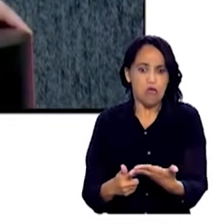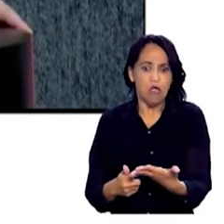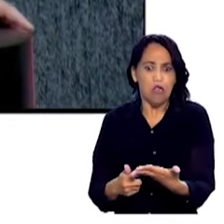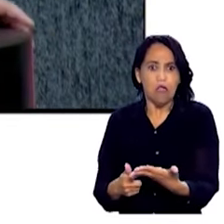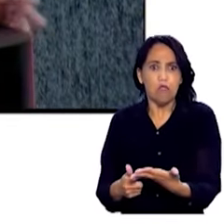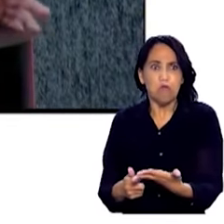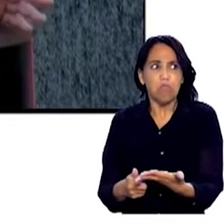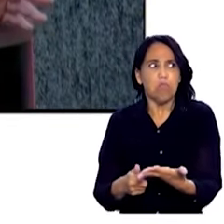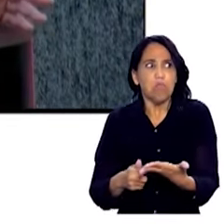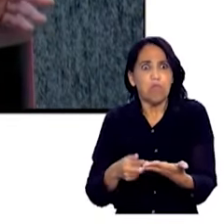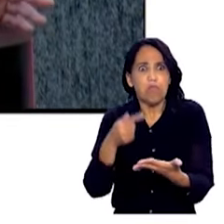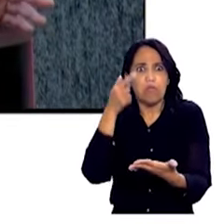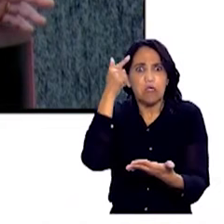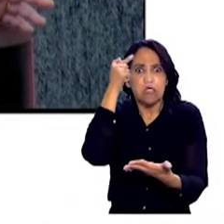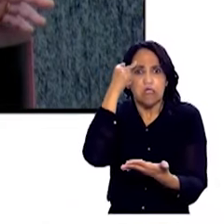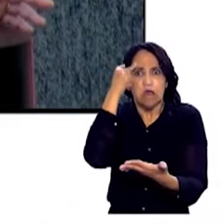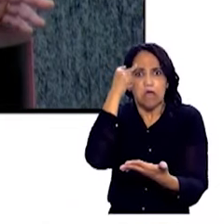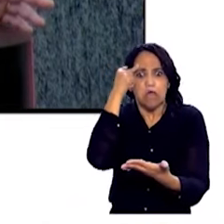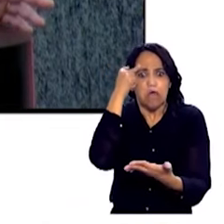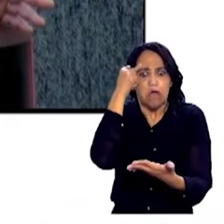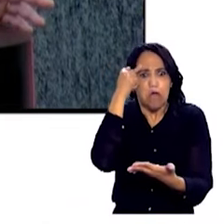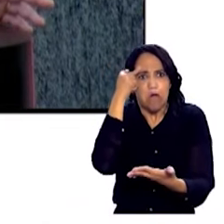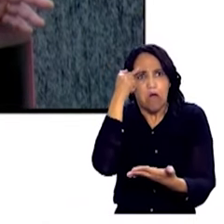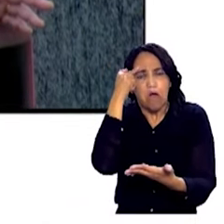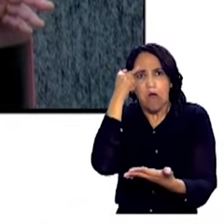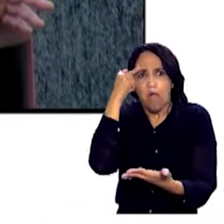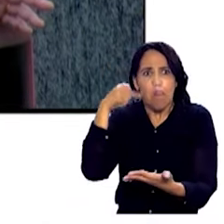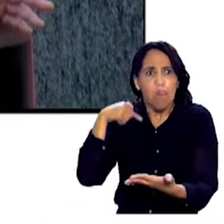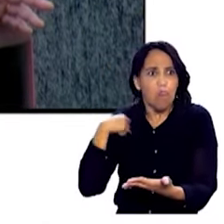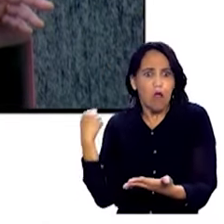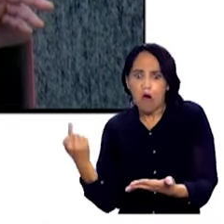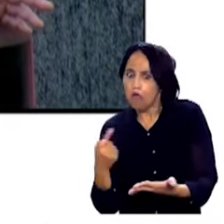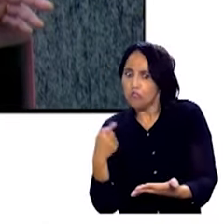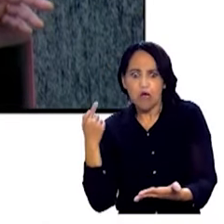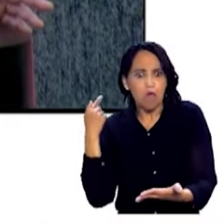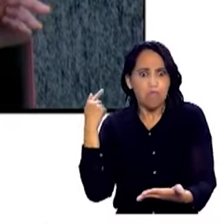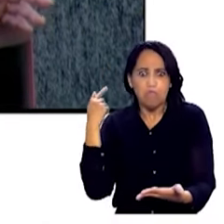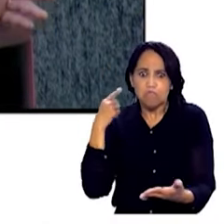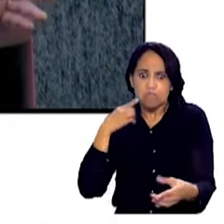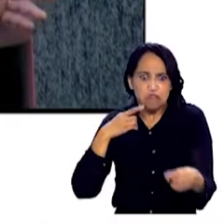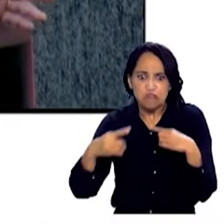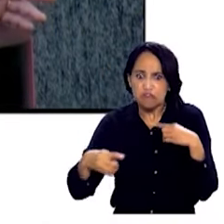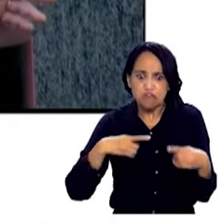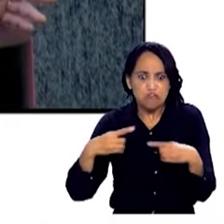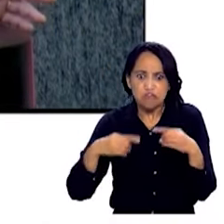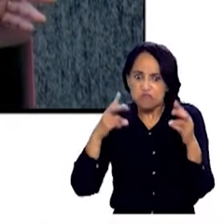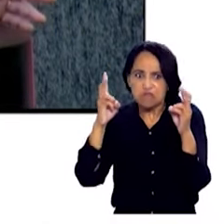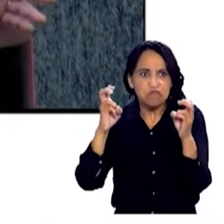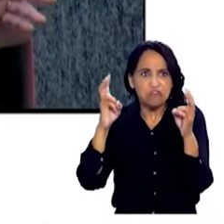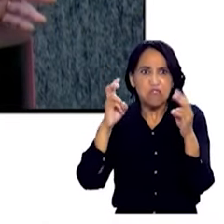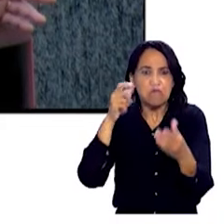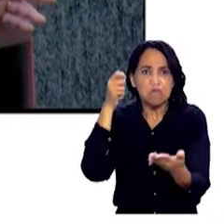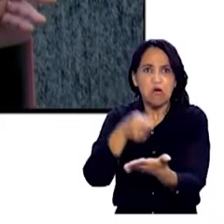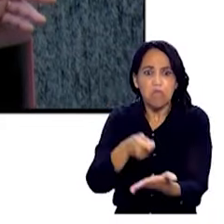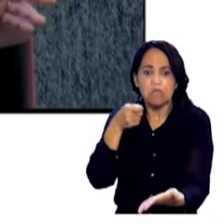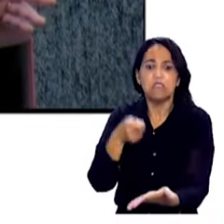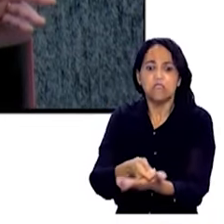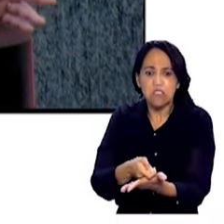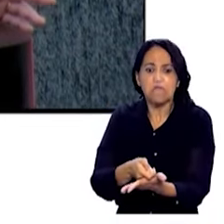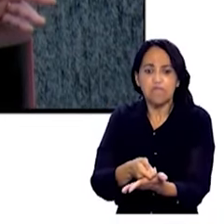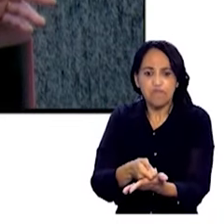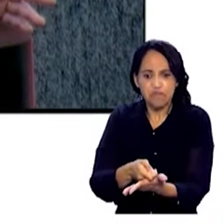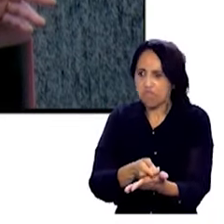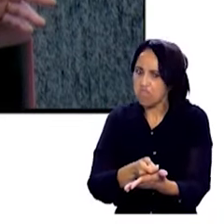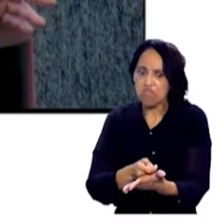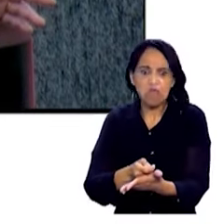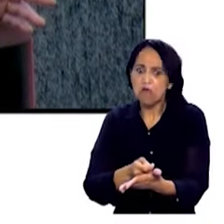impressão nós não discutíamos o problema da obrigatoriedade do precedente isso não era um tema do direito brasileiro Eu lembro que tinha um